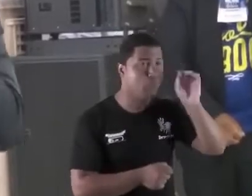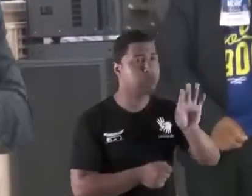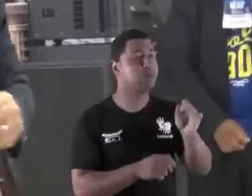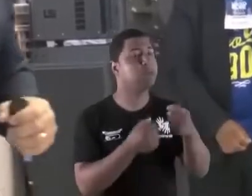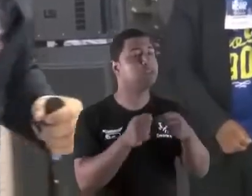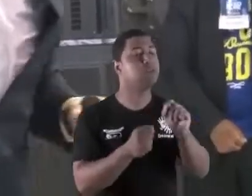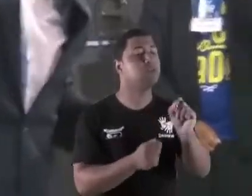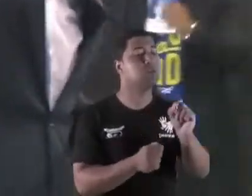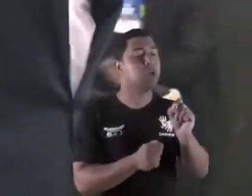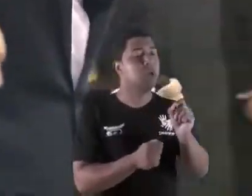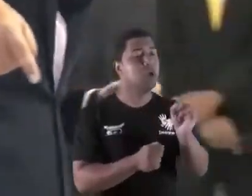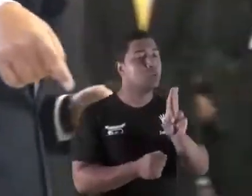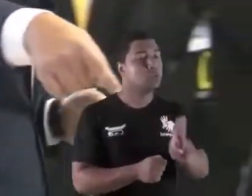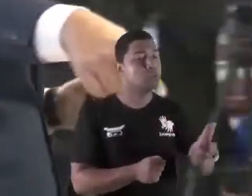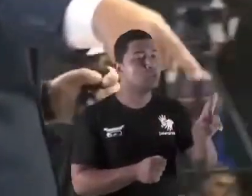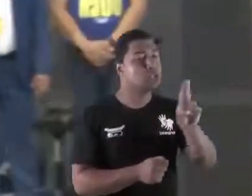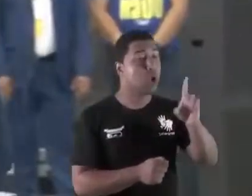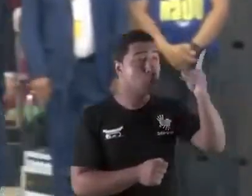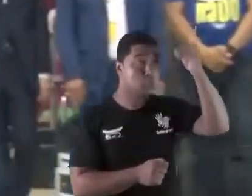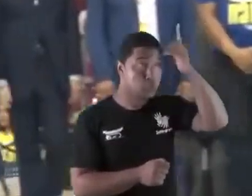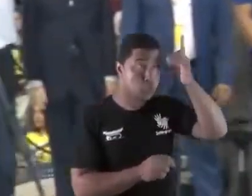dom do outro.